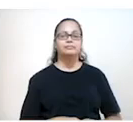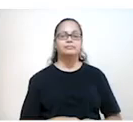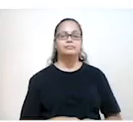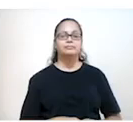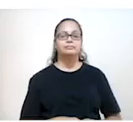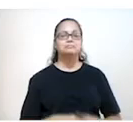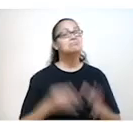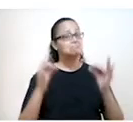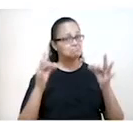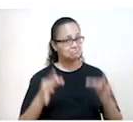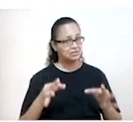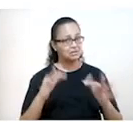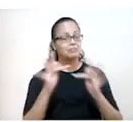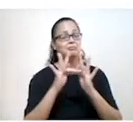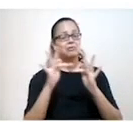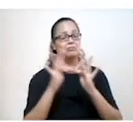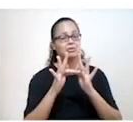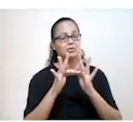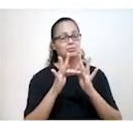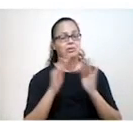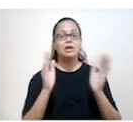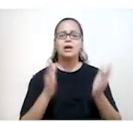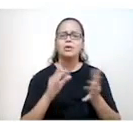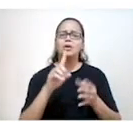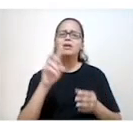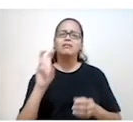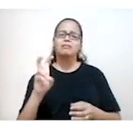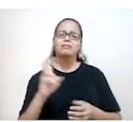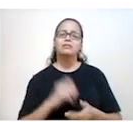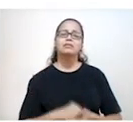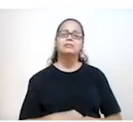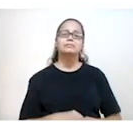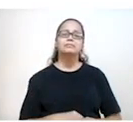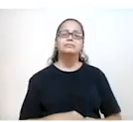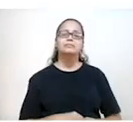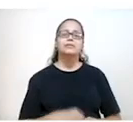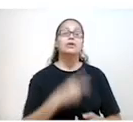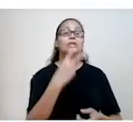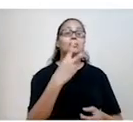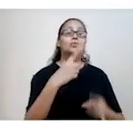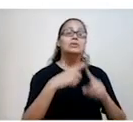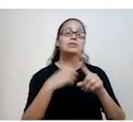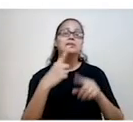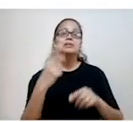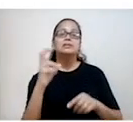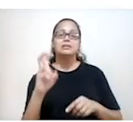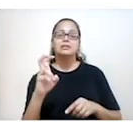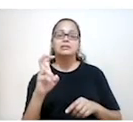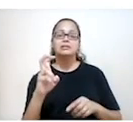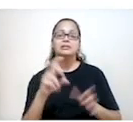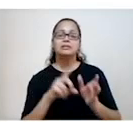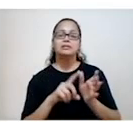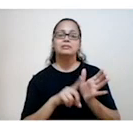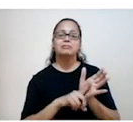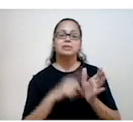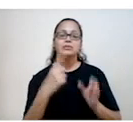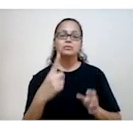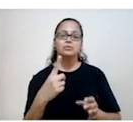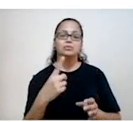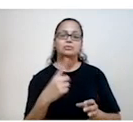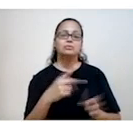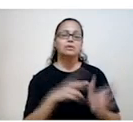ser essa aqui mesmo. Vamos confirmar com 15. 2 vezes 15 dá 30. Menos 1,